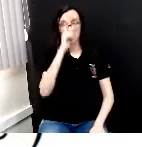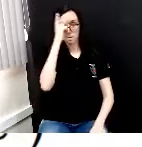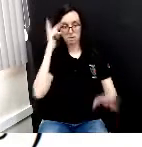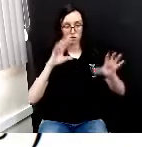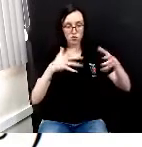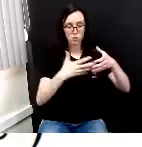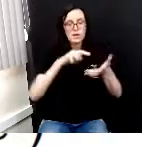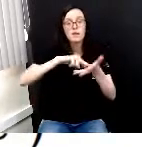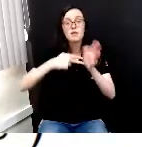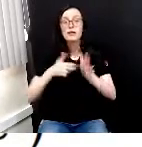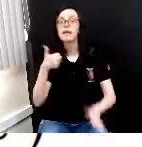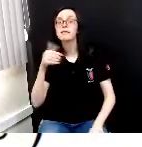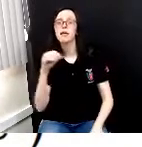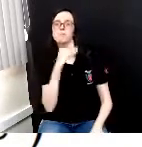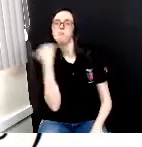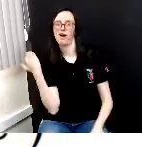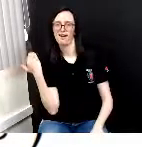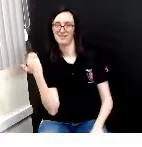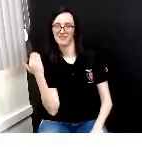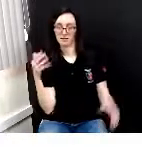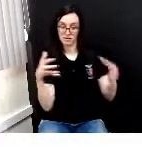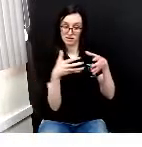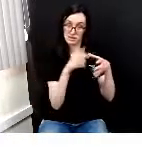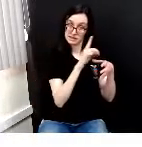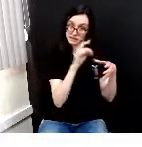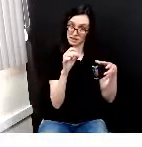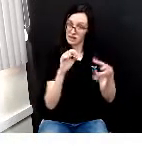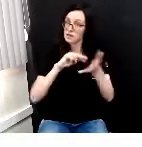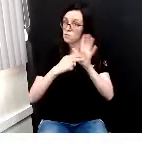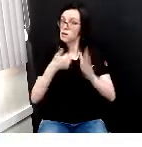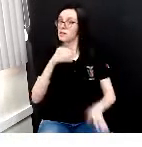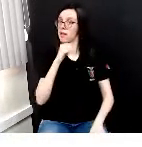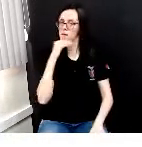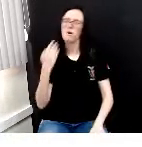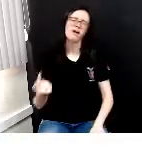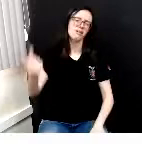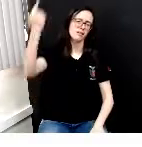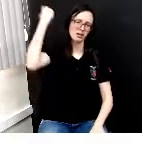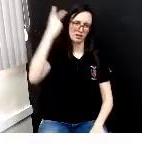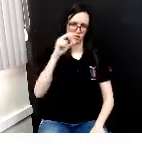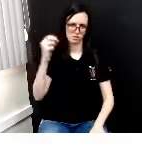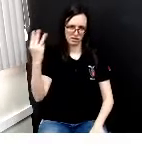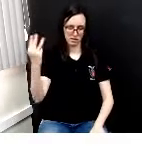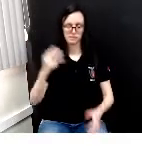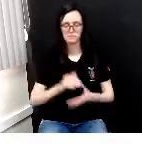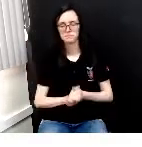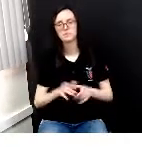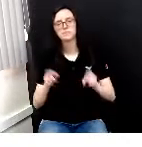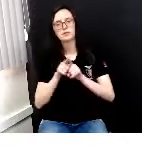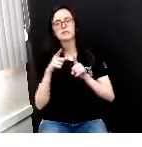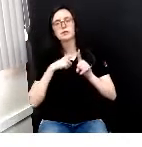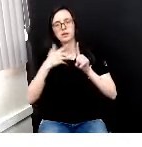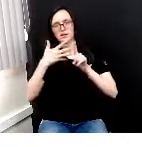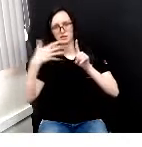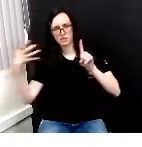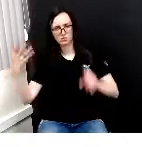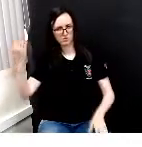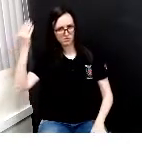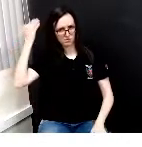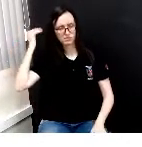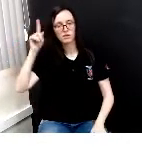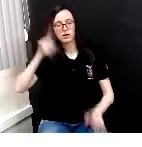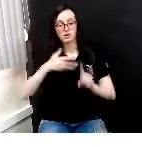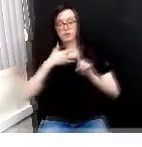10 pessoas morriam. E também, além dessa síndrome, também houve o que foi designada